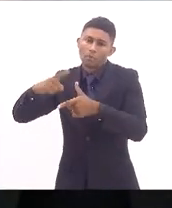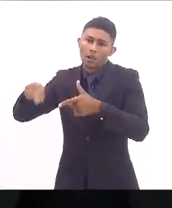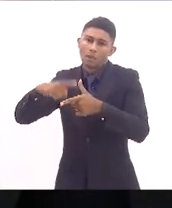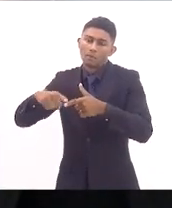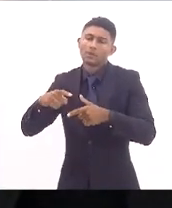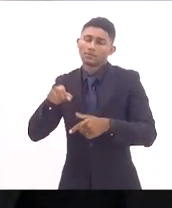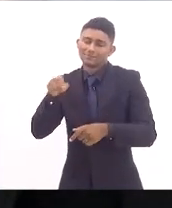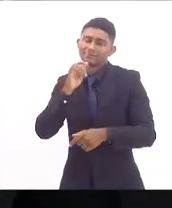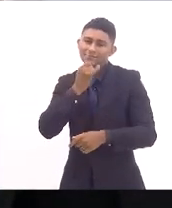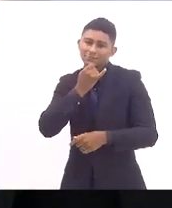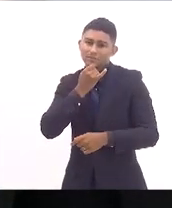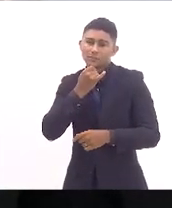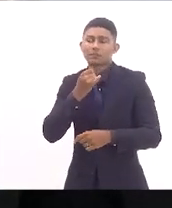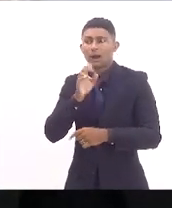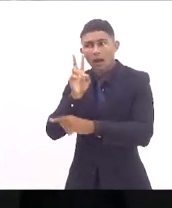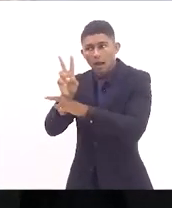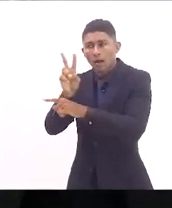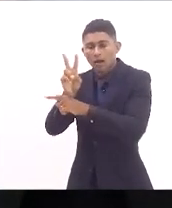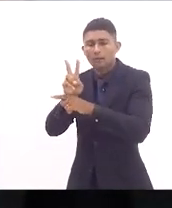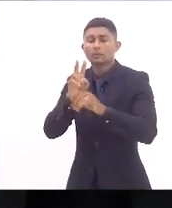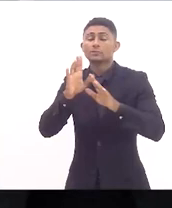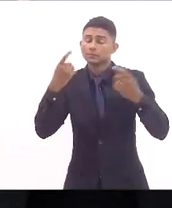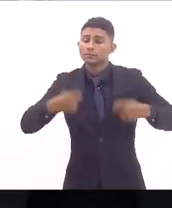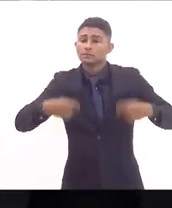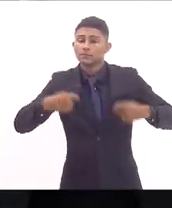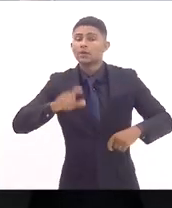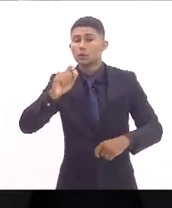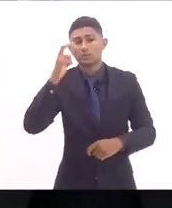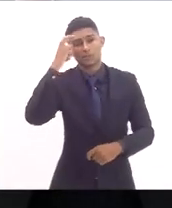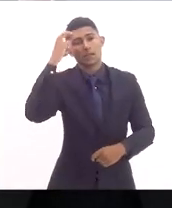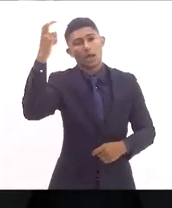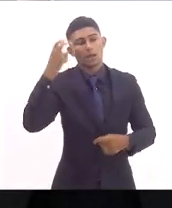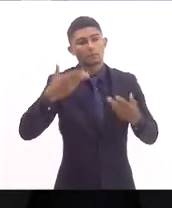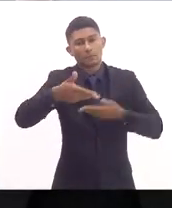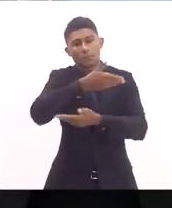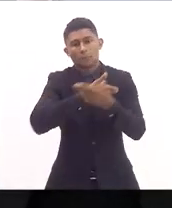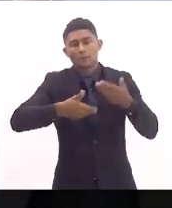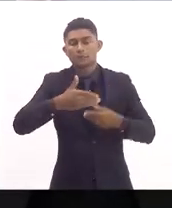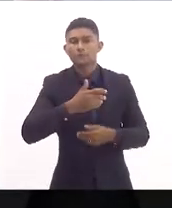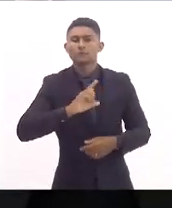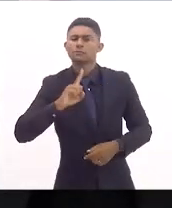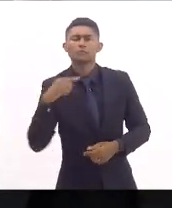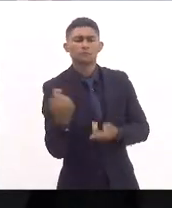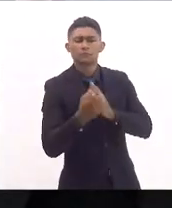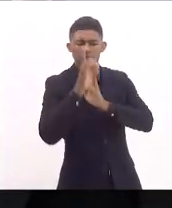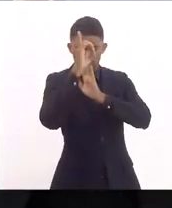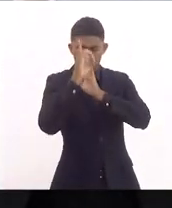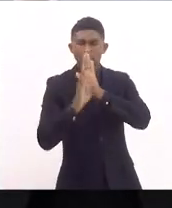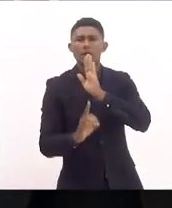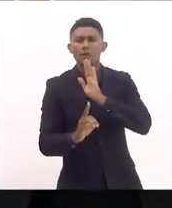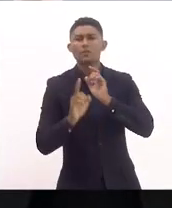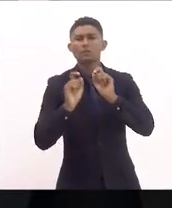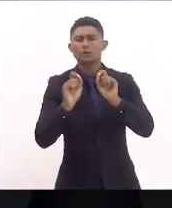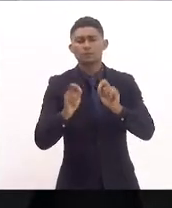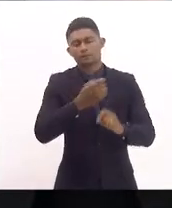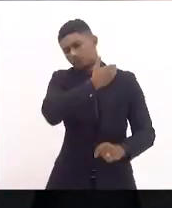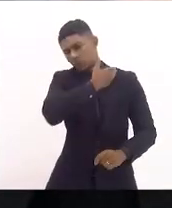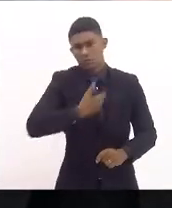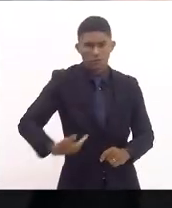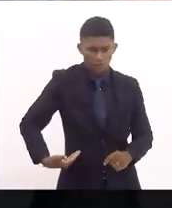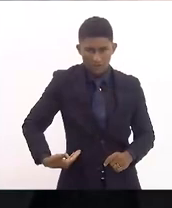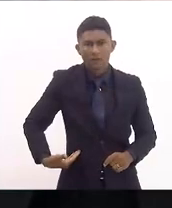mas de uma forma inteligente e nós temos a a temos o direito de legislar no poder público